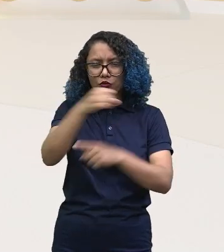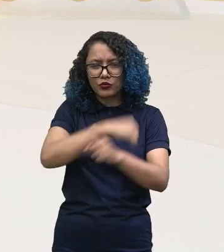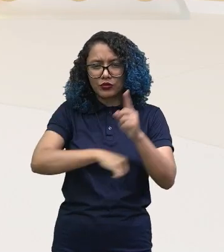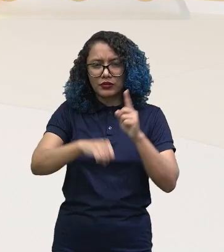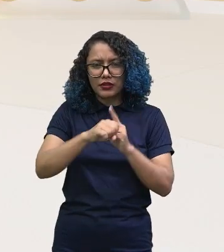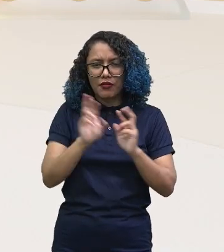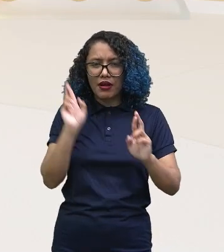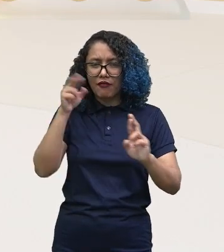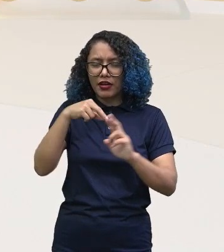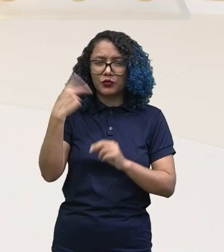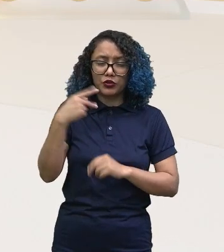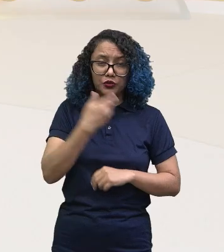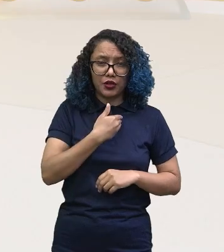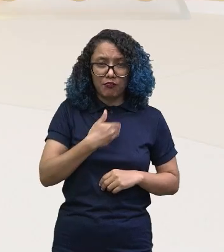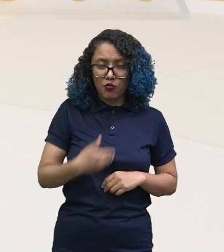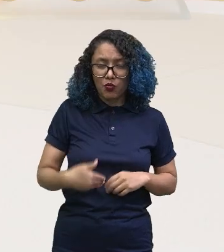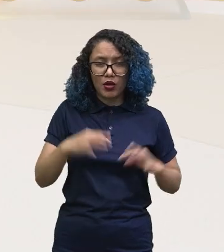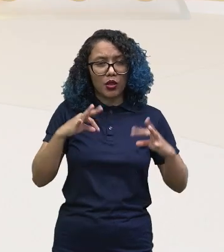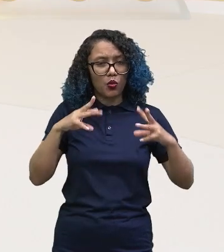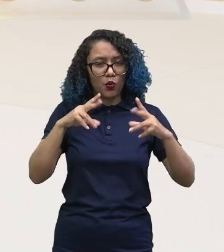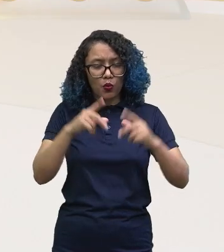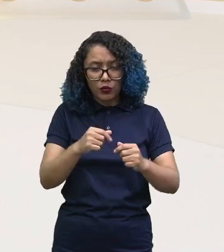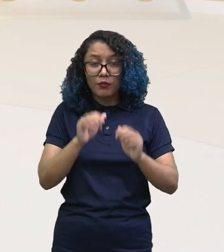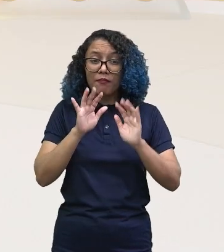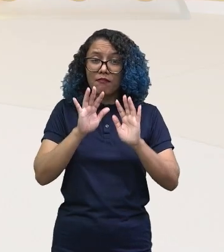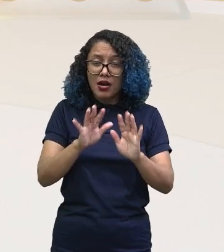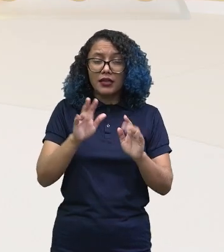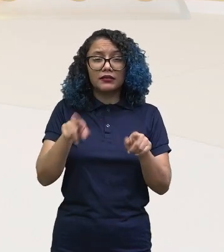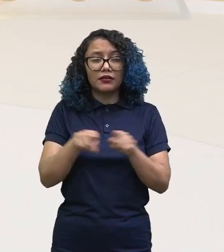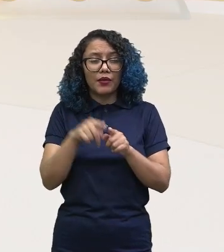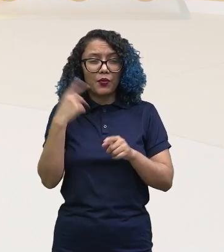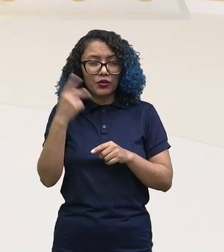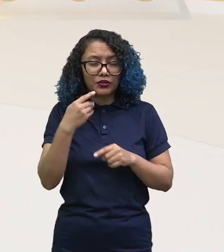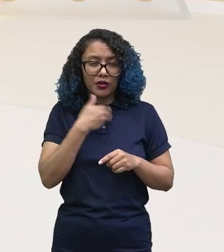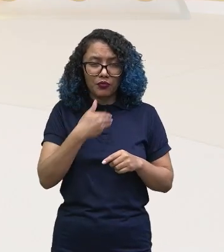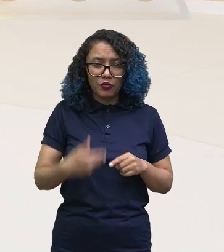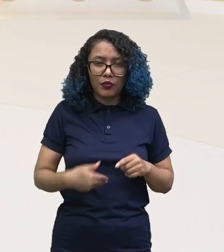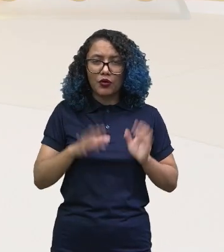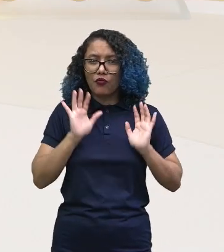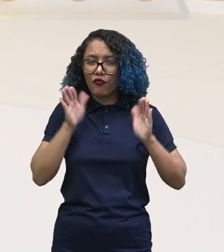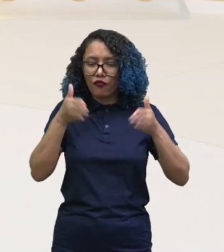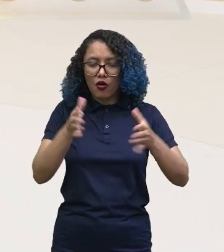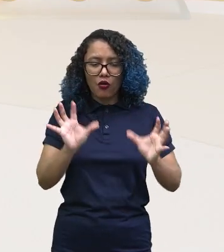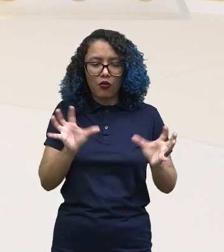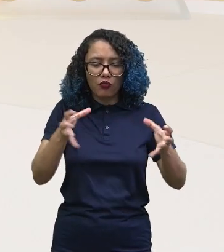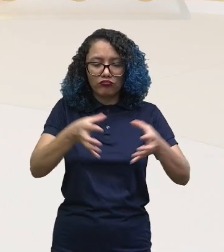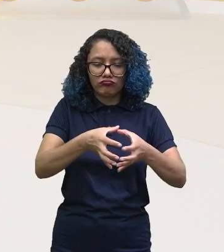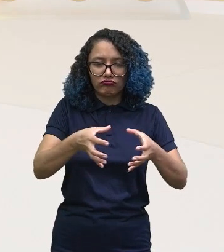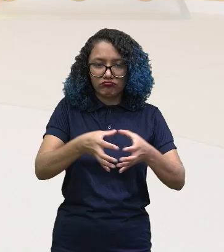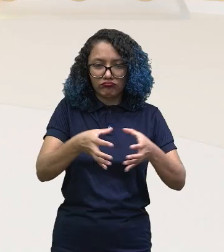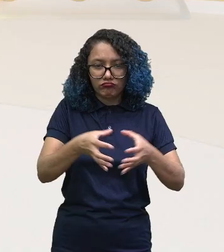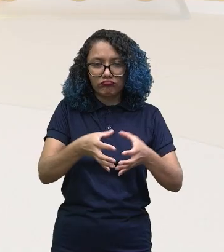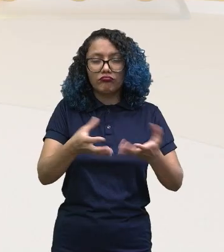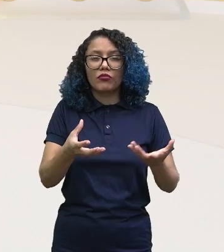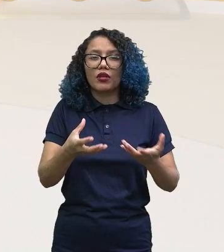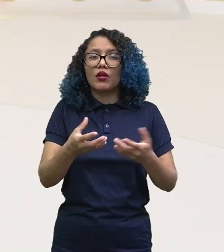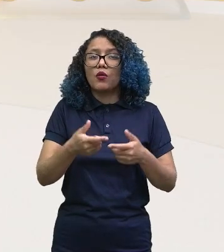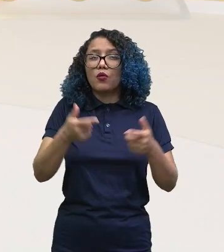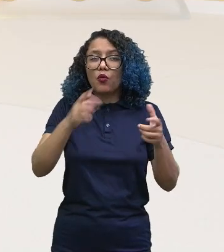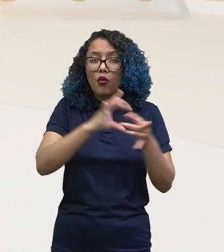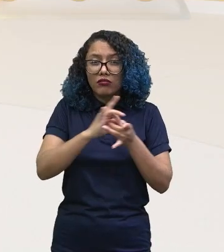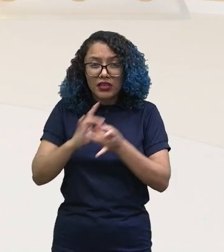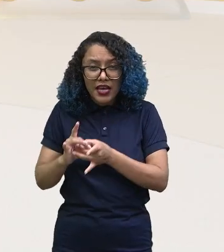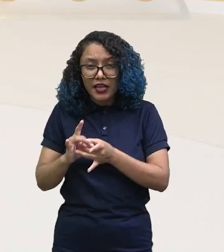ali a políticas públicas, todos esses, né? Mas a políticas públicas que envolvem o coletivo, onde você está inserido,